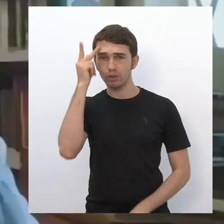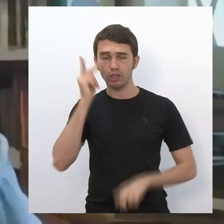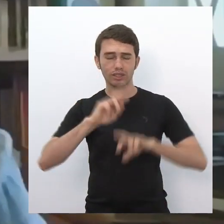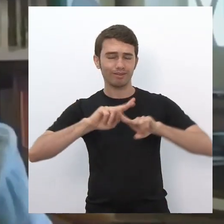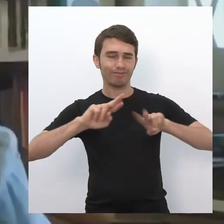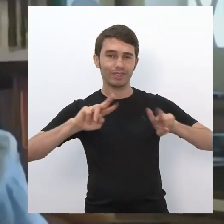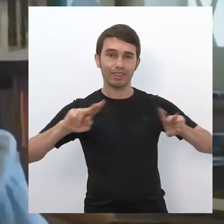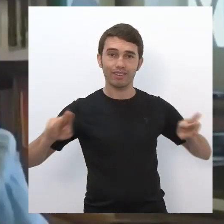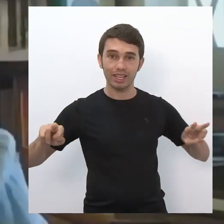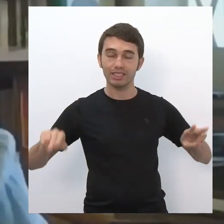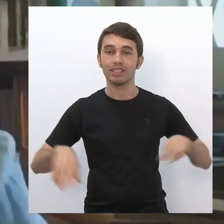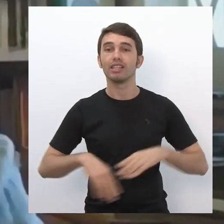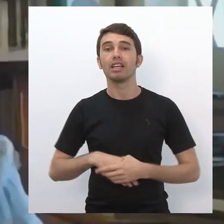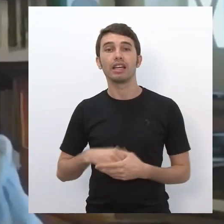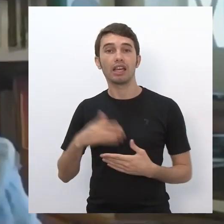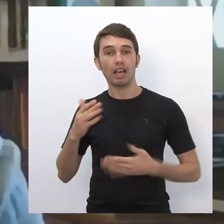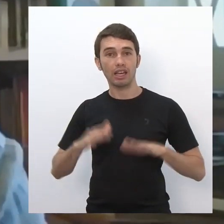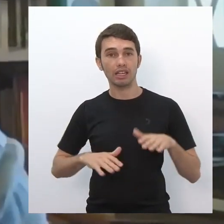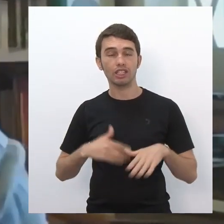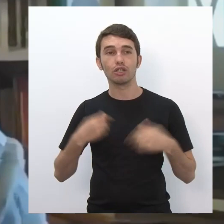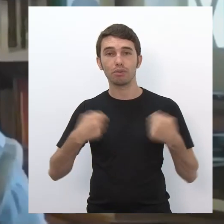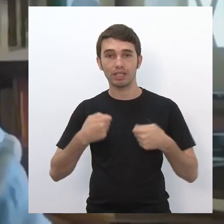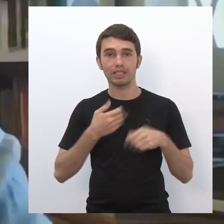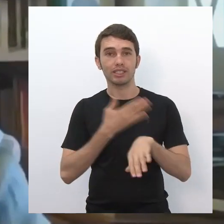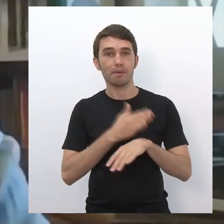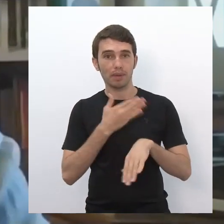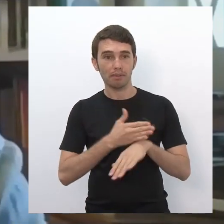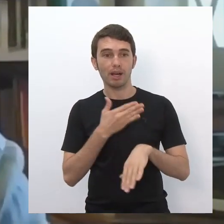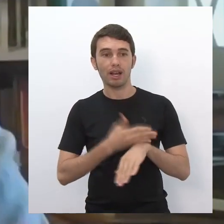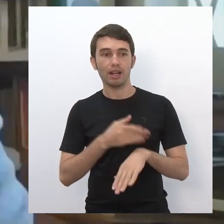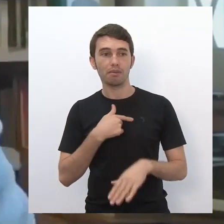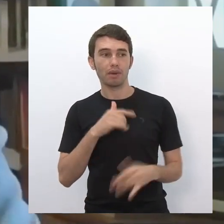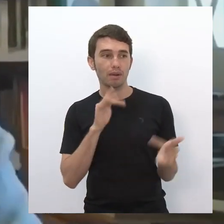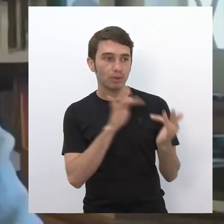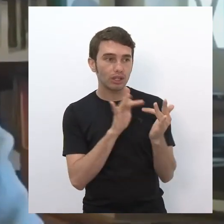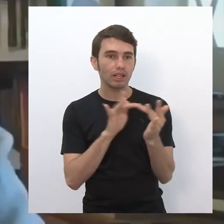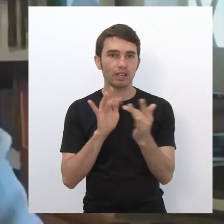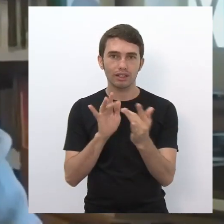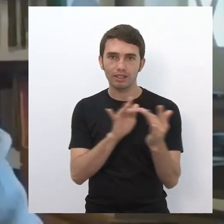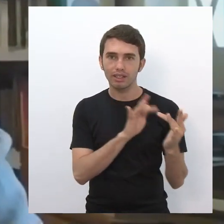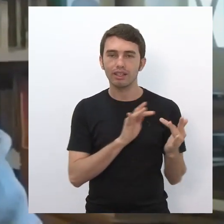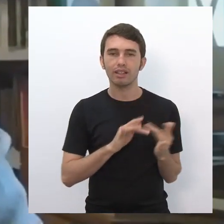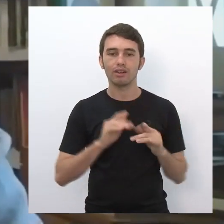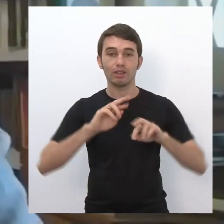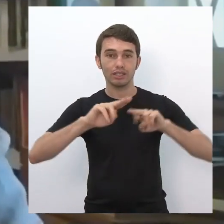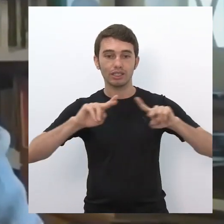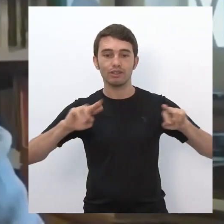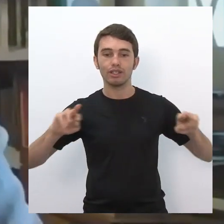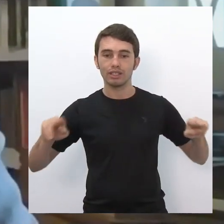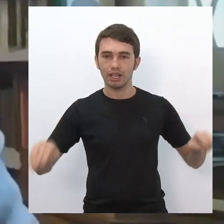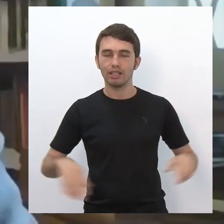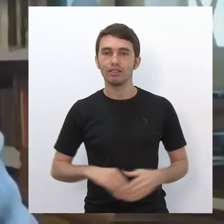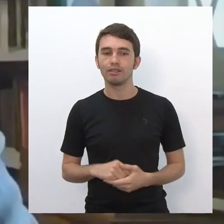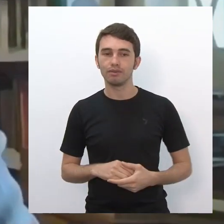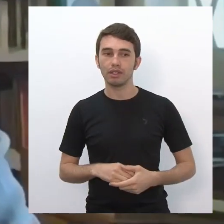né? Que a gente precisa estar preparado para lidar com toda essa diversidade, né? Então, é uma construção, de